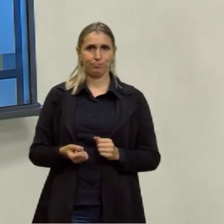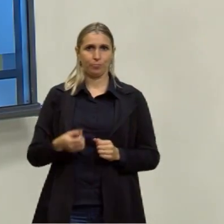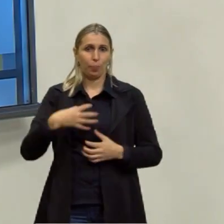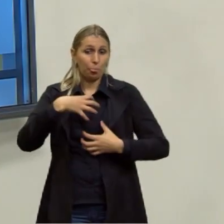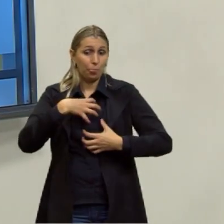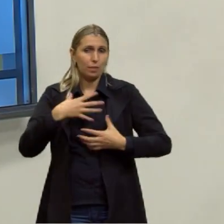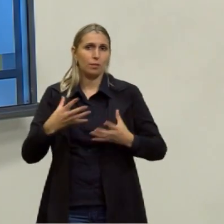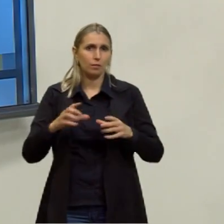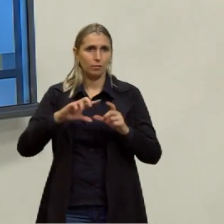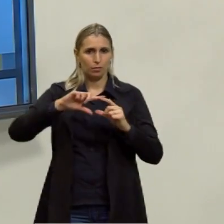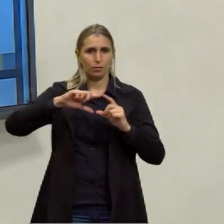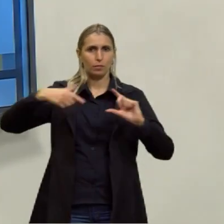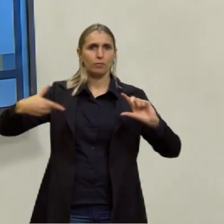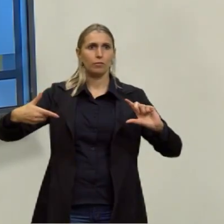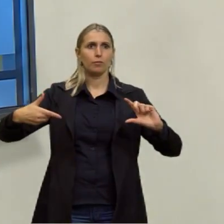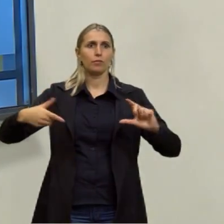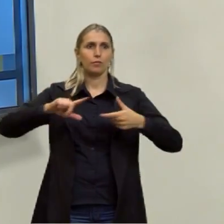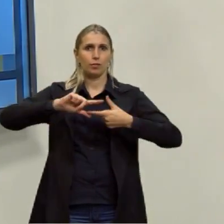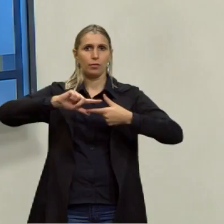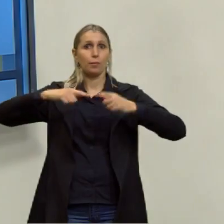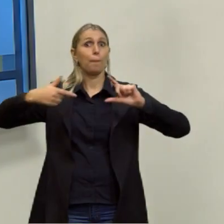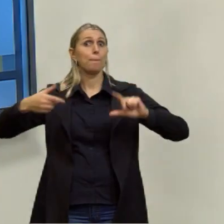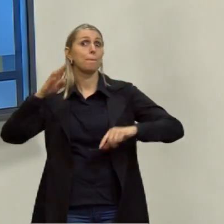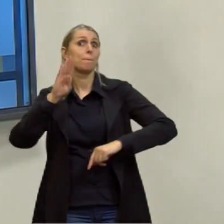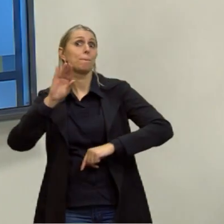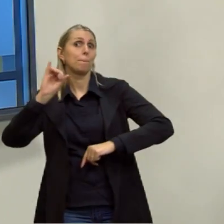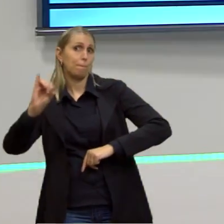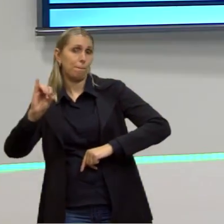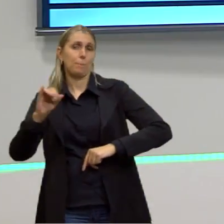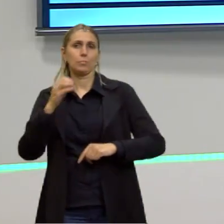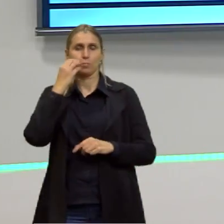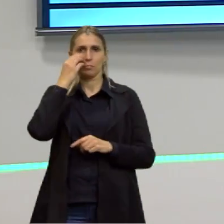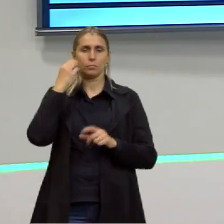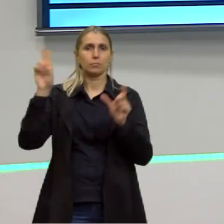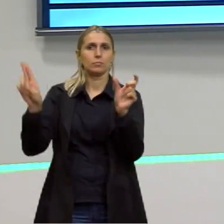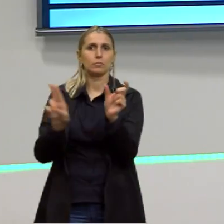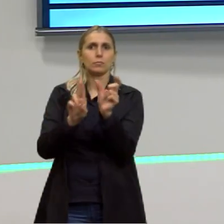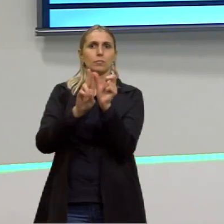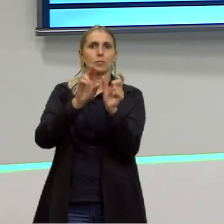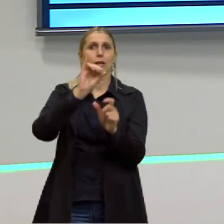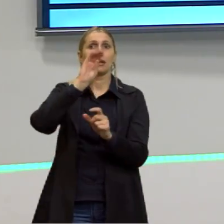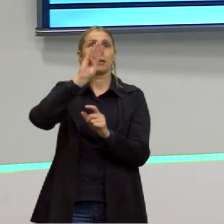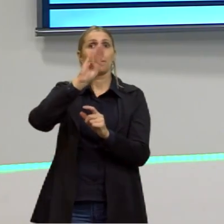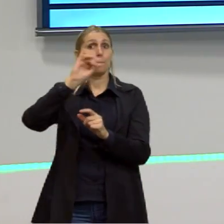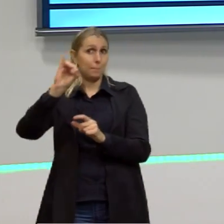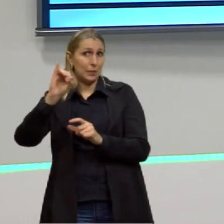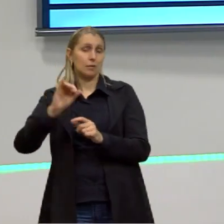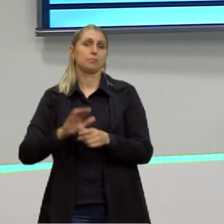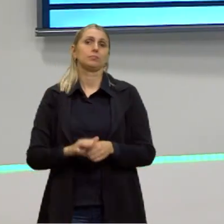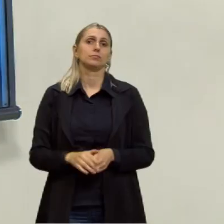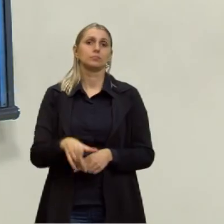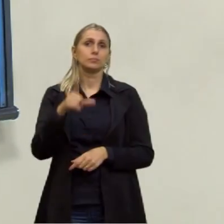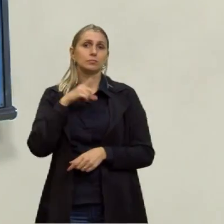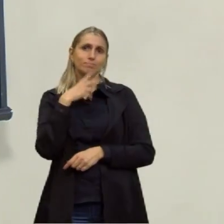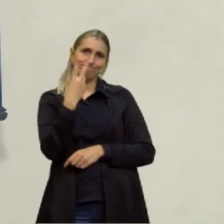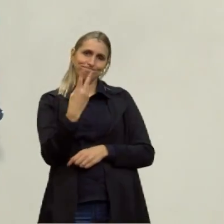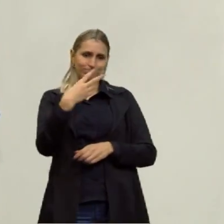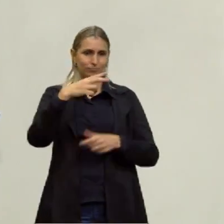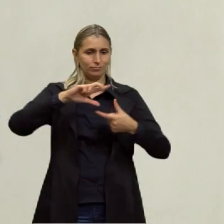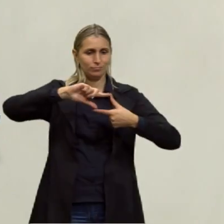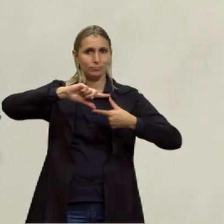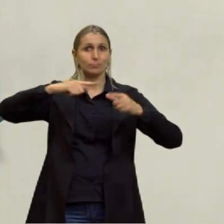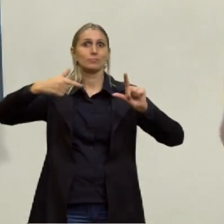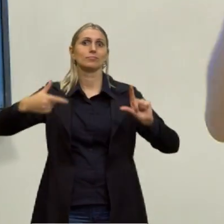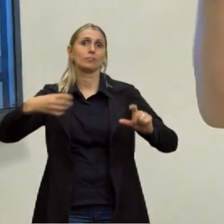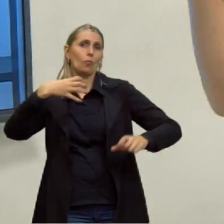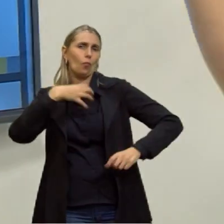forma biforme um substantivo biforme é aquele que tem duas formas